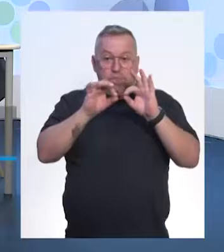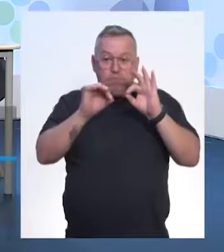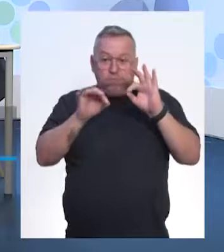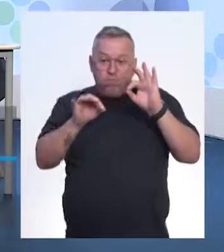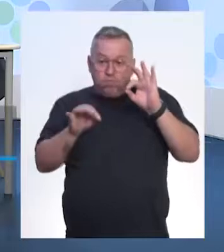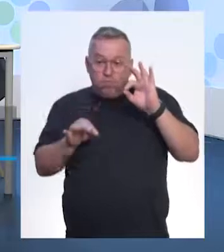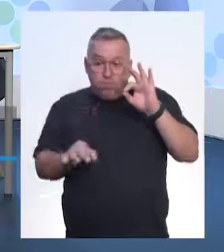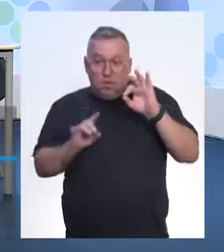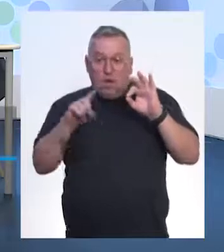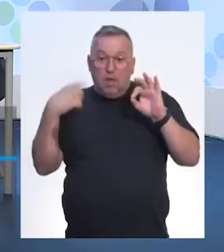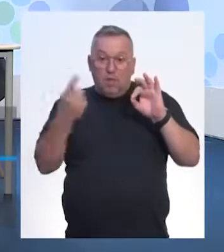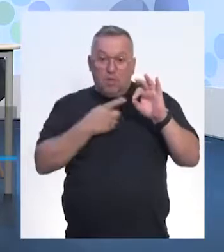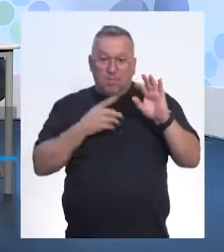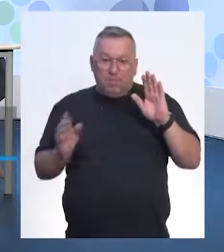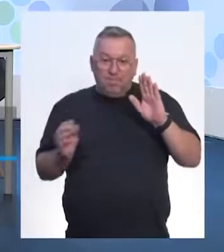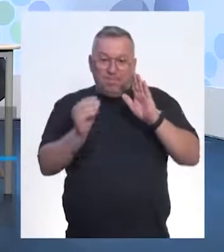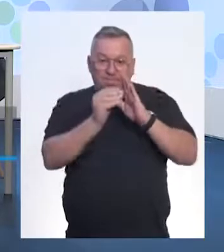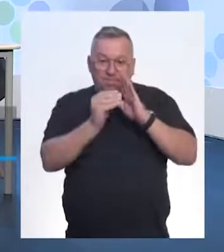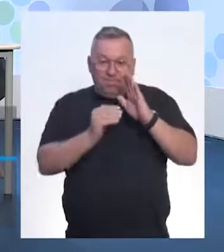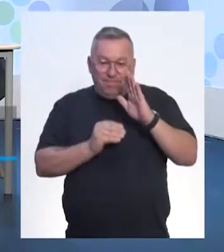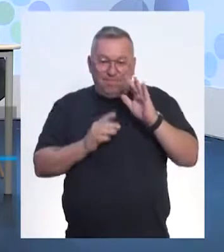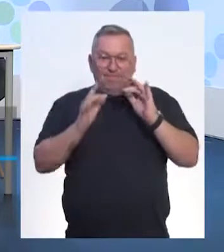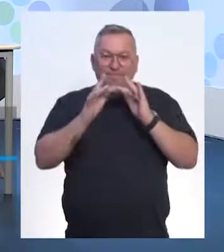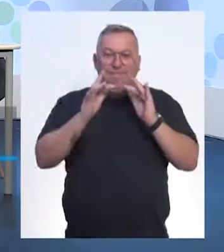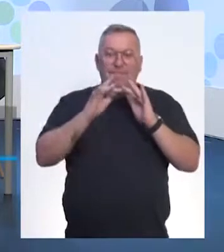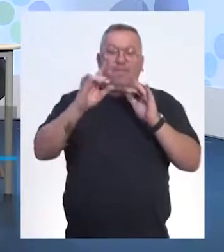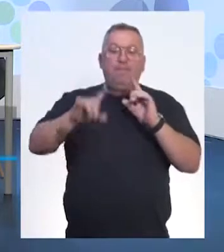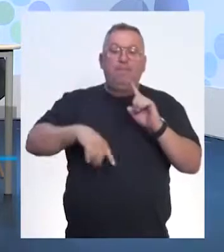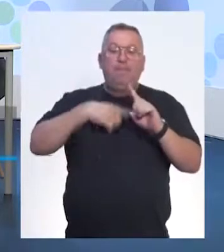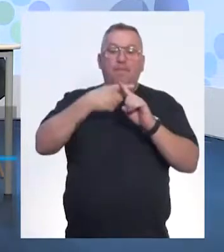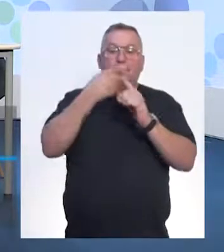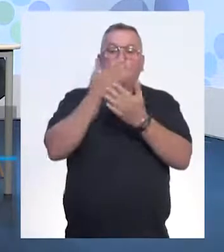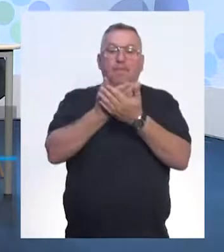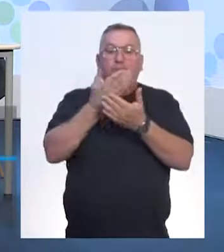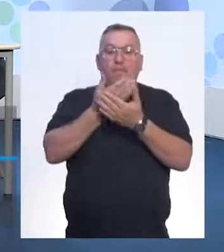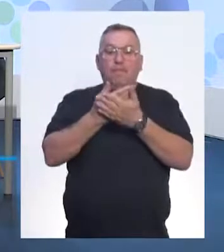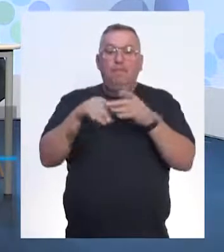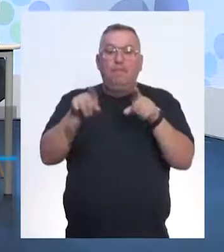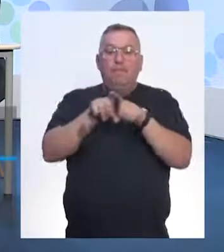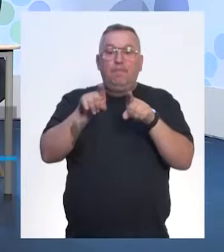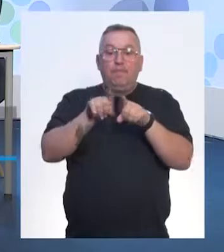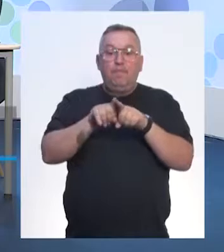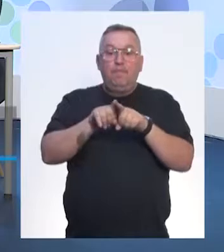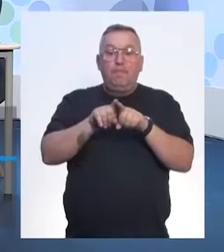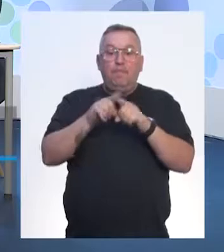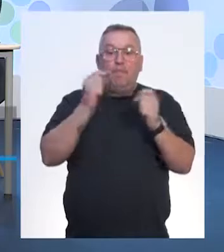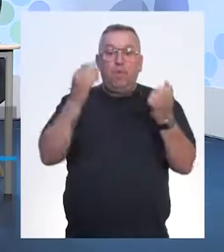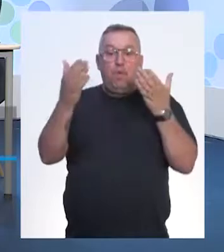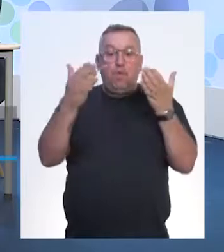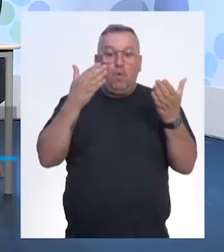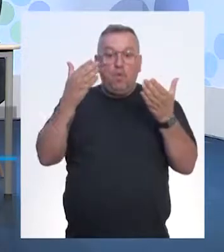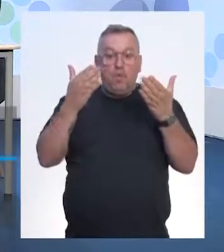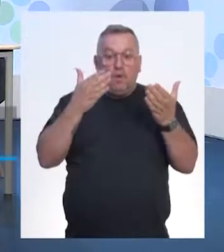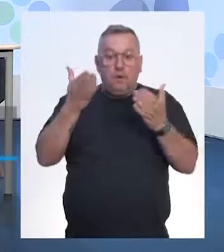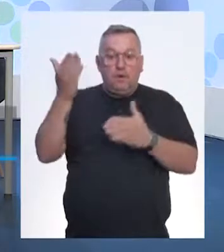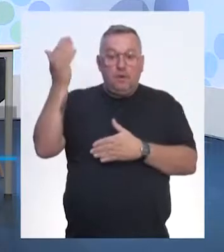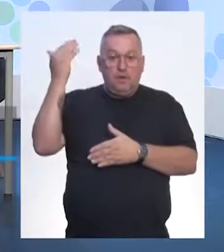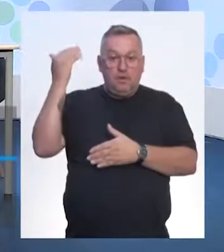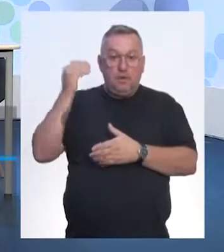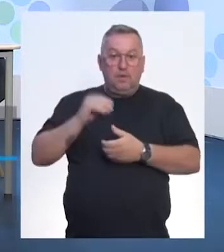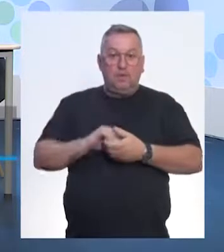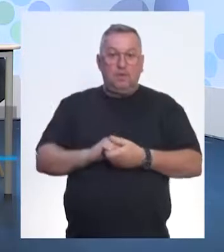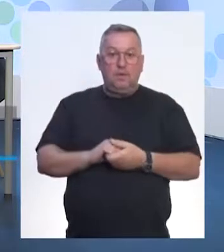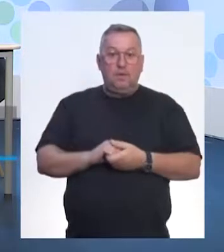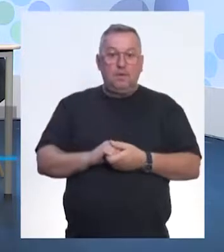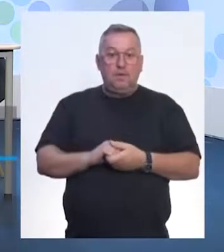Nós podemos colocar aí uma relação de mais aulas relacionadas que comparado ao bimestre anterior. Isso é verdade,